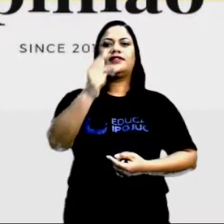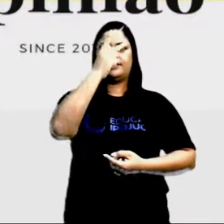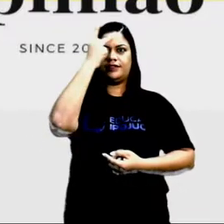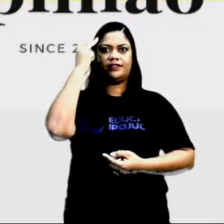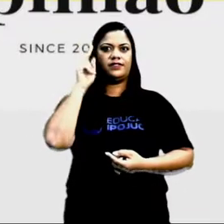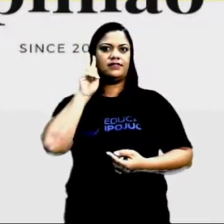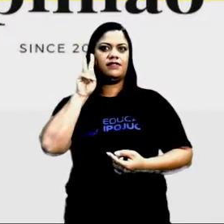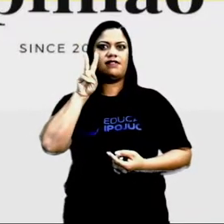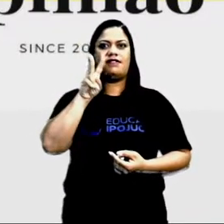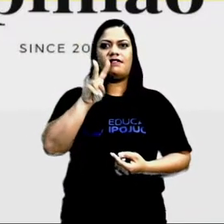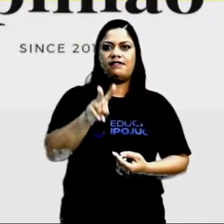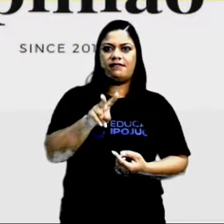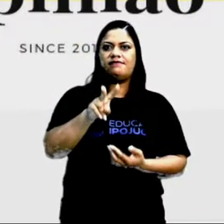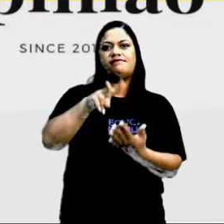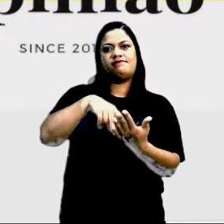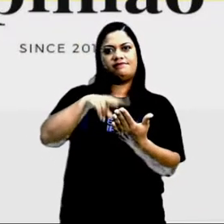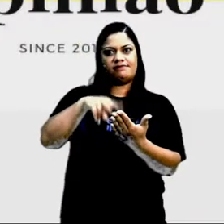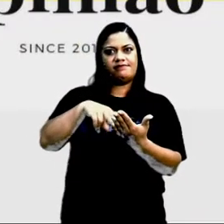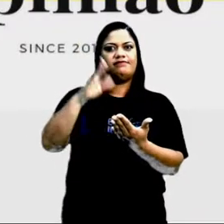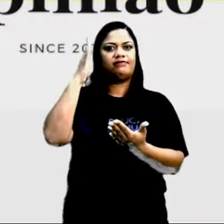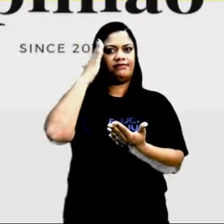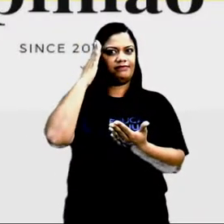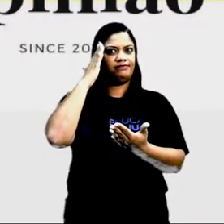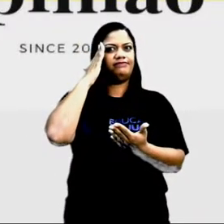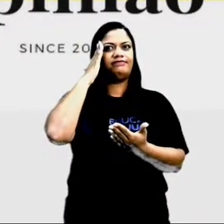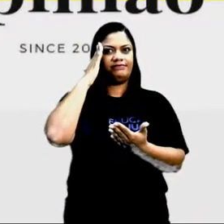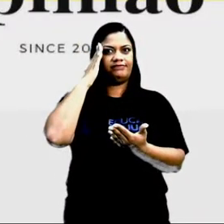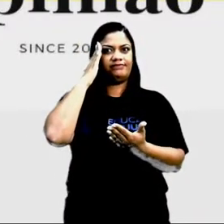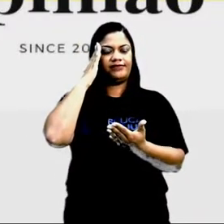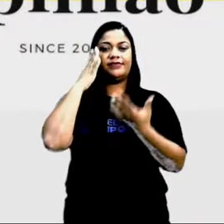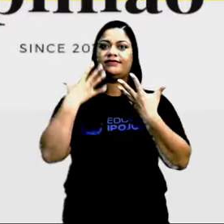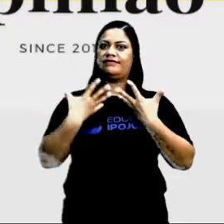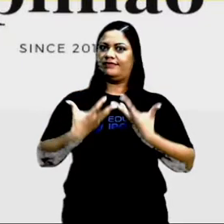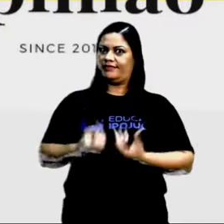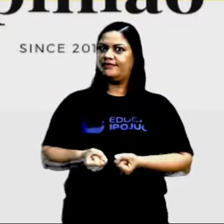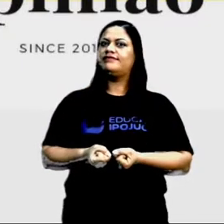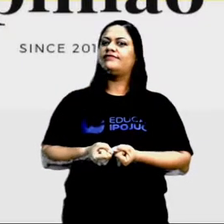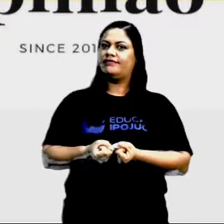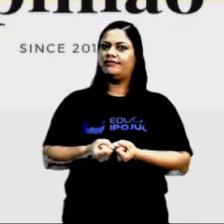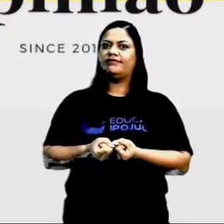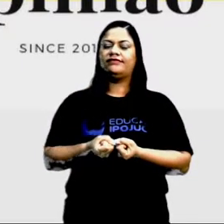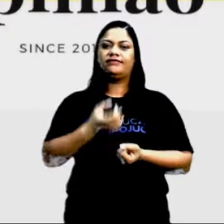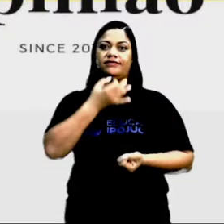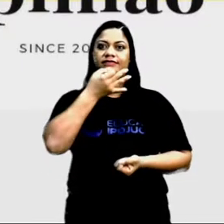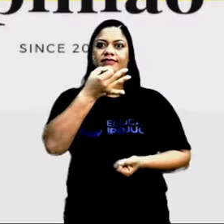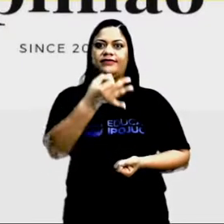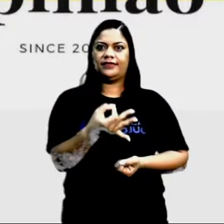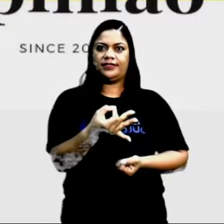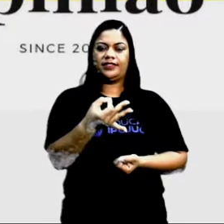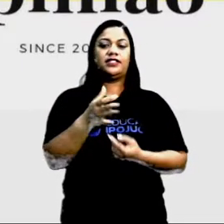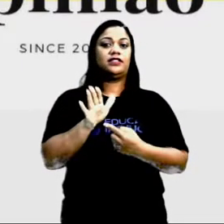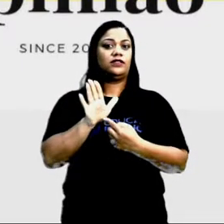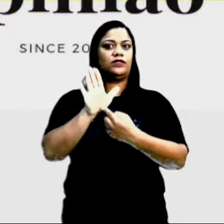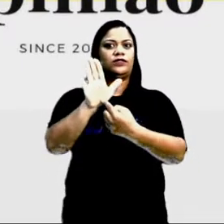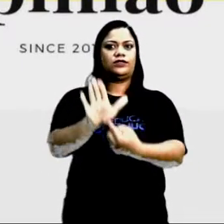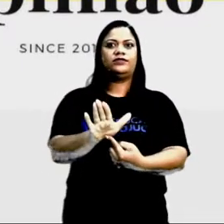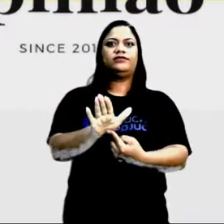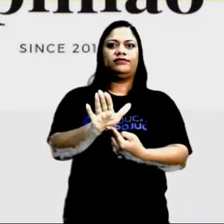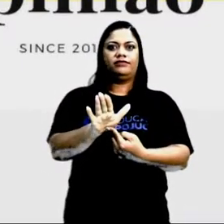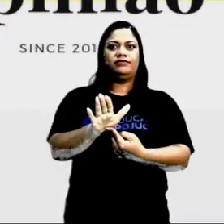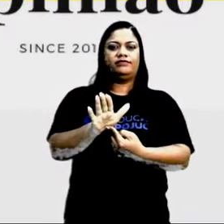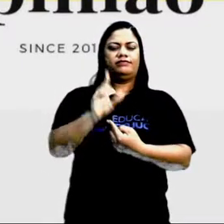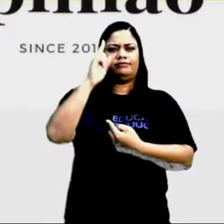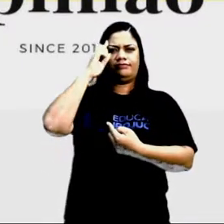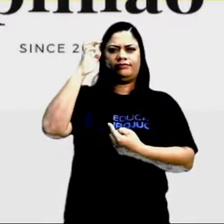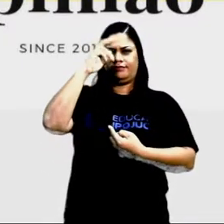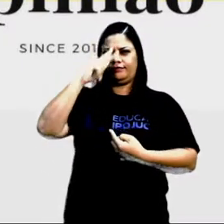a concordar com seus argumentos que estão sendo apresentados. Ali, ele vai expor seus argumentos e ele